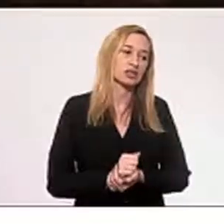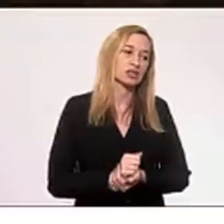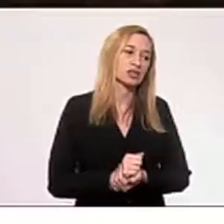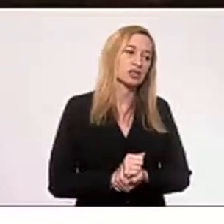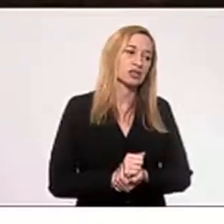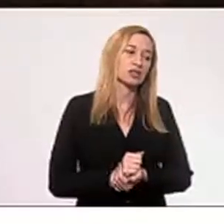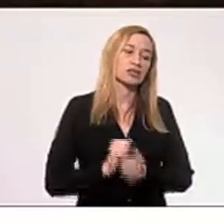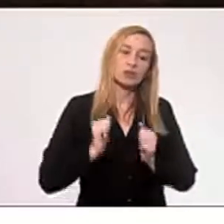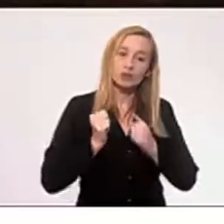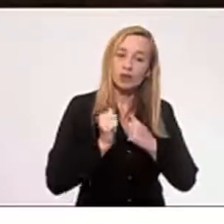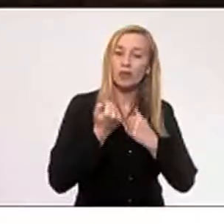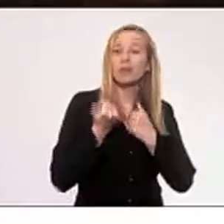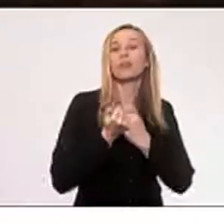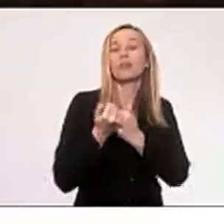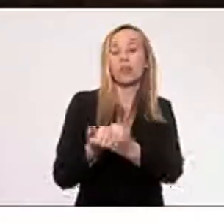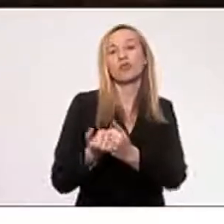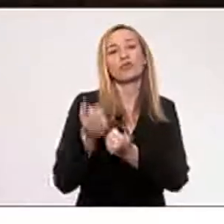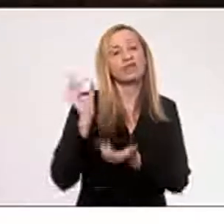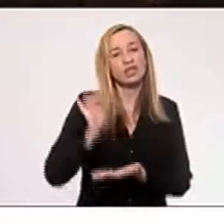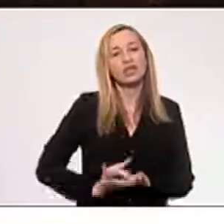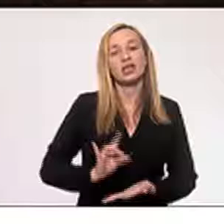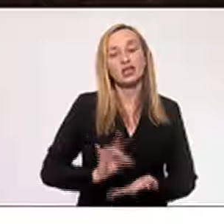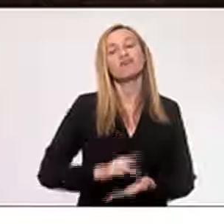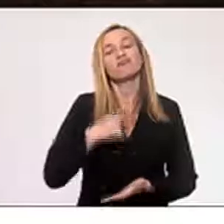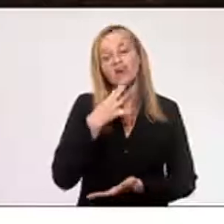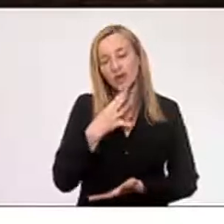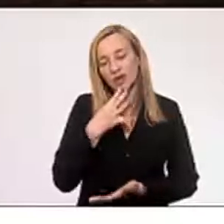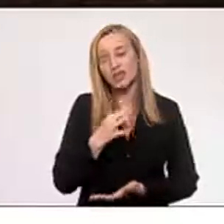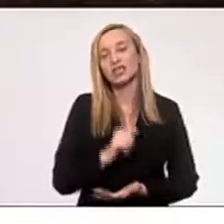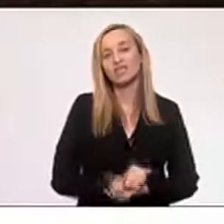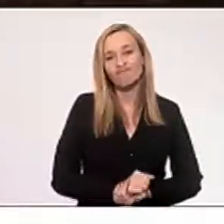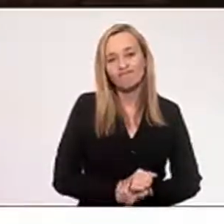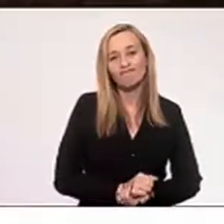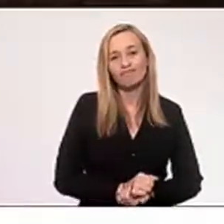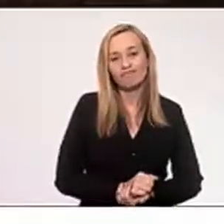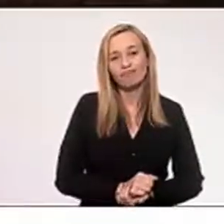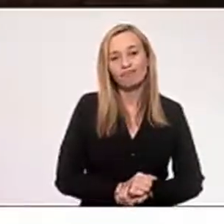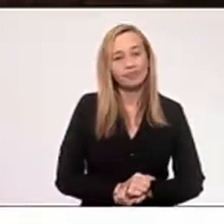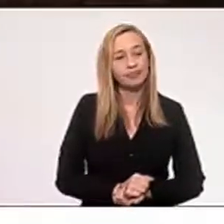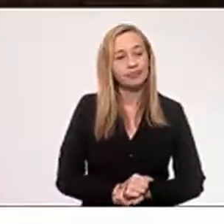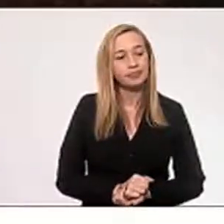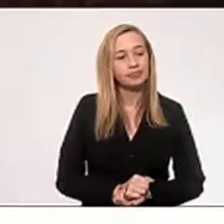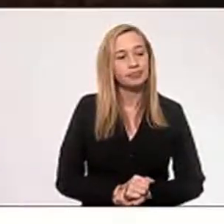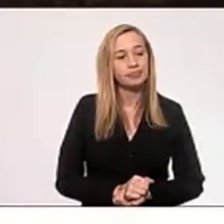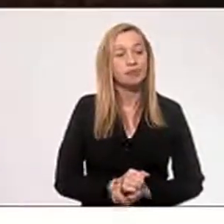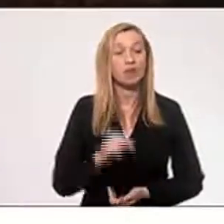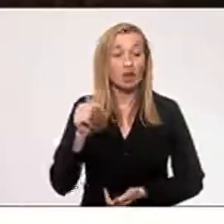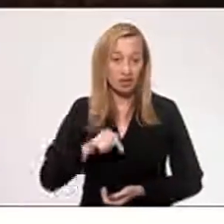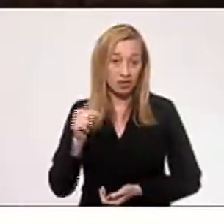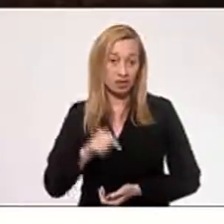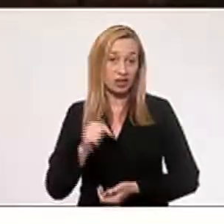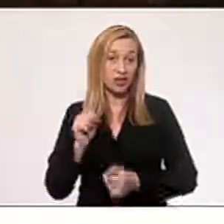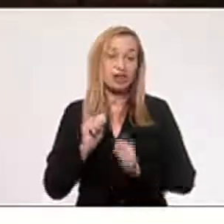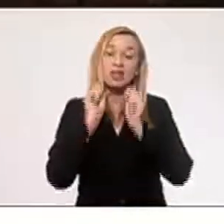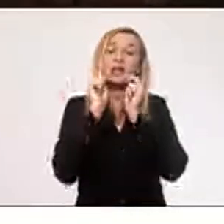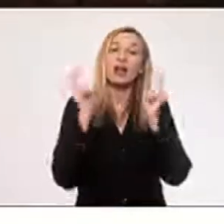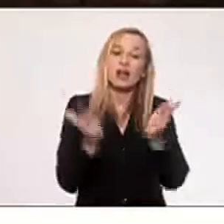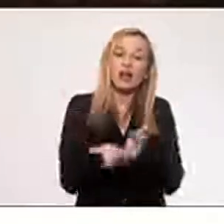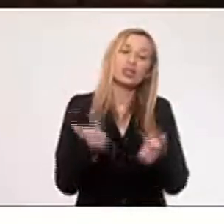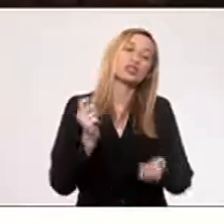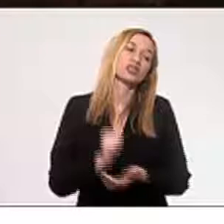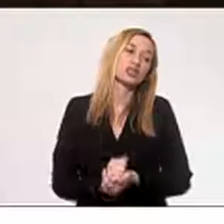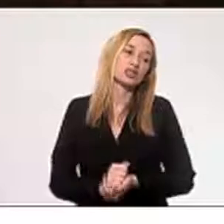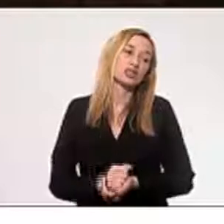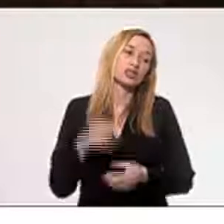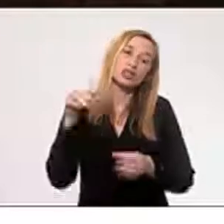parceira legítima. Elas reconhecem na ALERJ uma interlocutora e uma parceira legítima, que foi aqui na UERJ, aqui na ALERJ, desculpe,